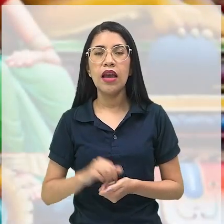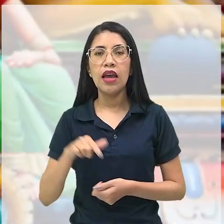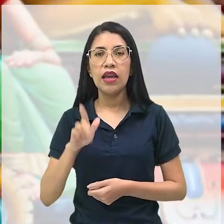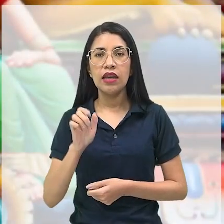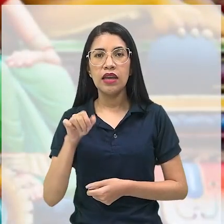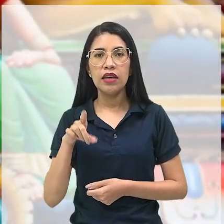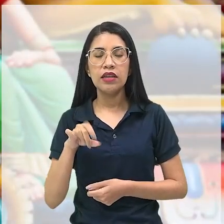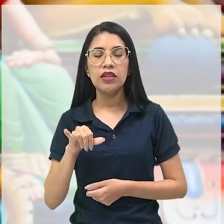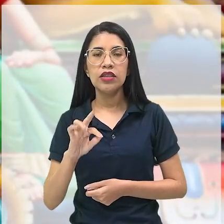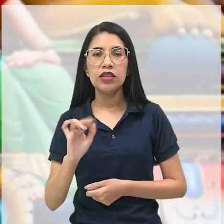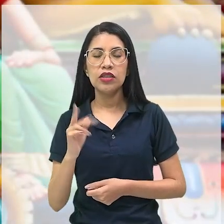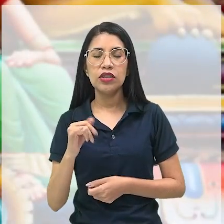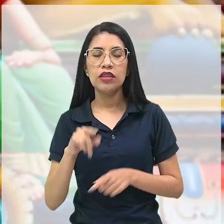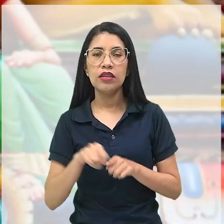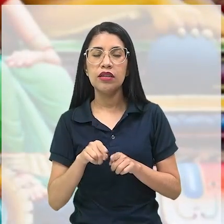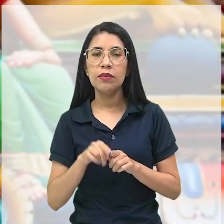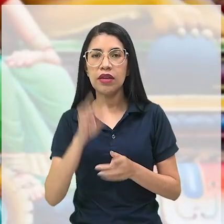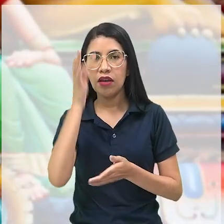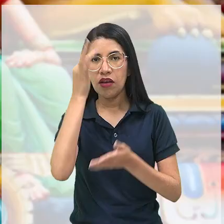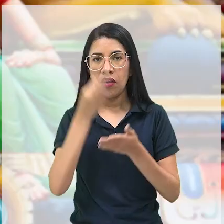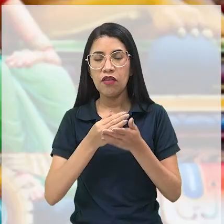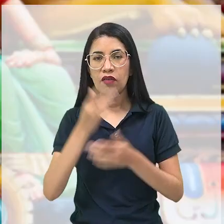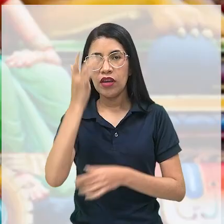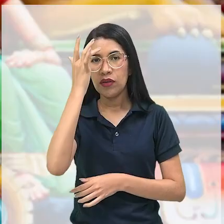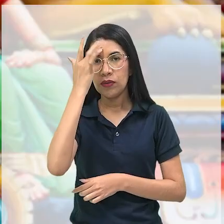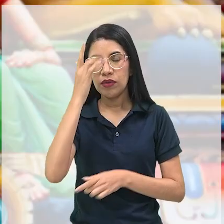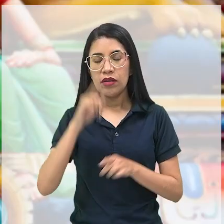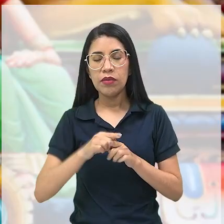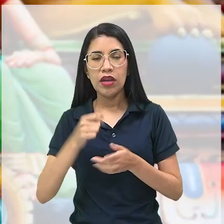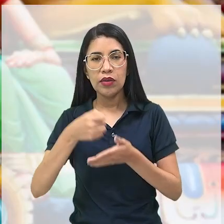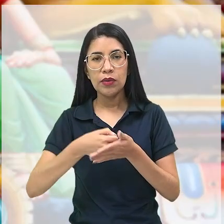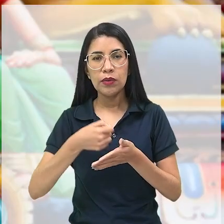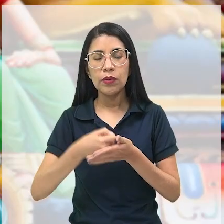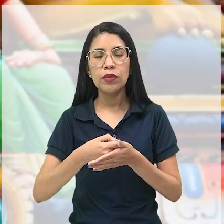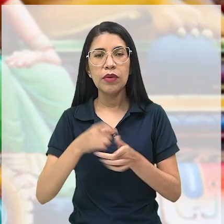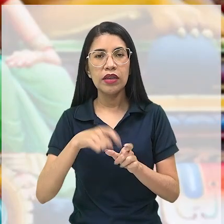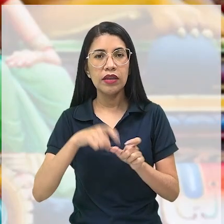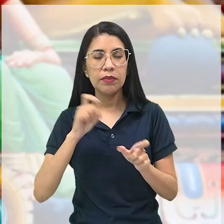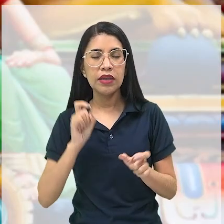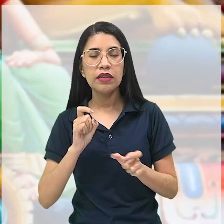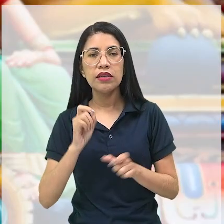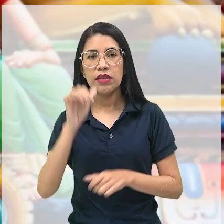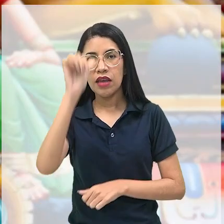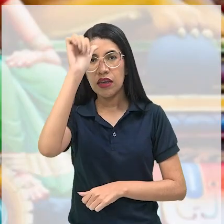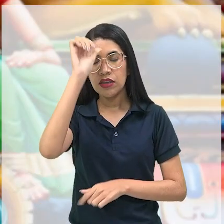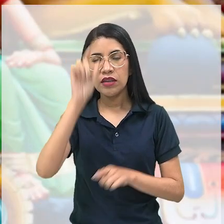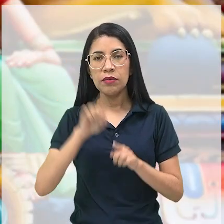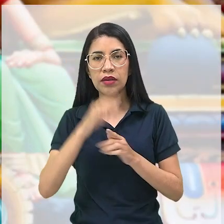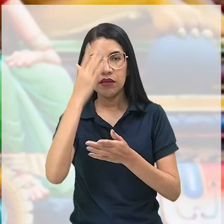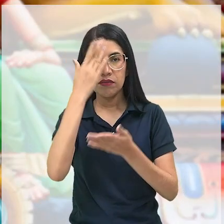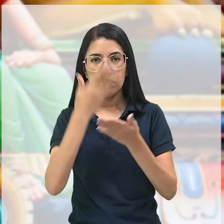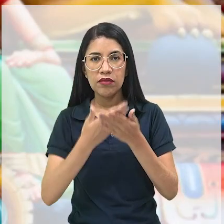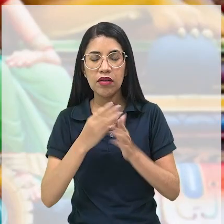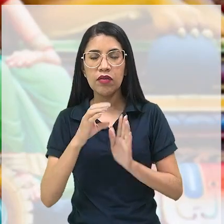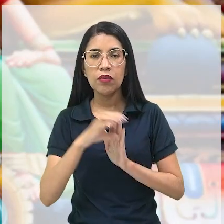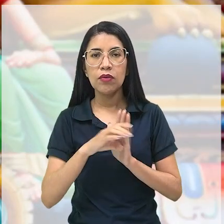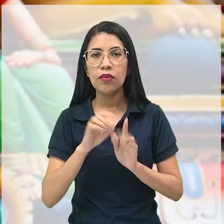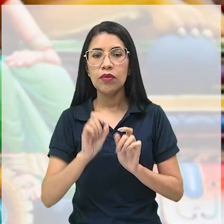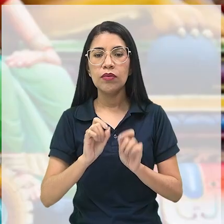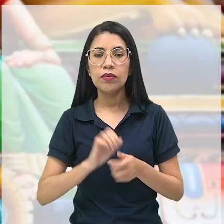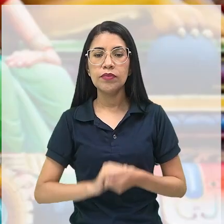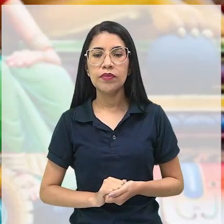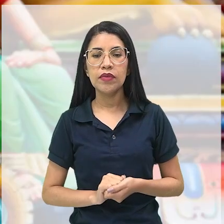a fé hindu foi o alicerce de sua luta pela independência da Índia. Gandhi acreditava no conceito de